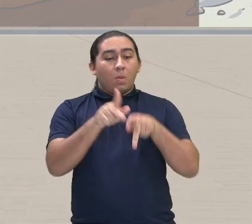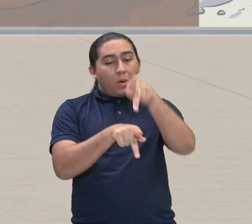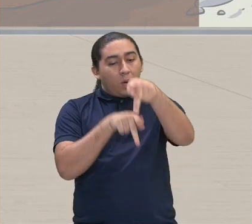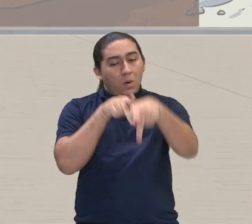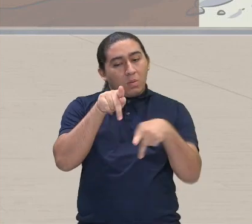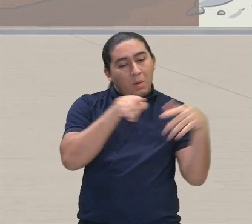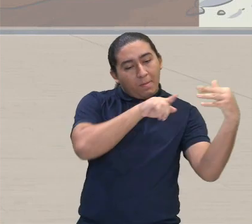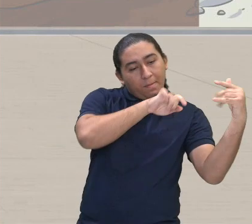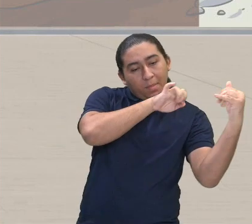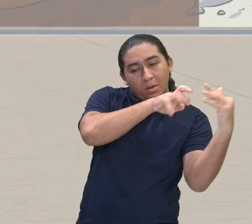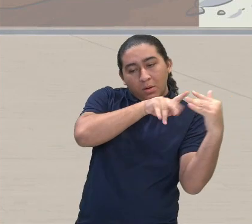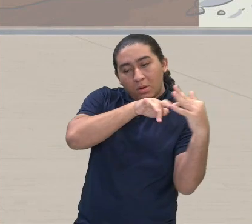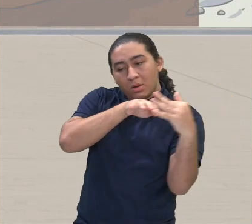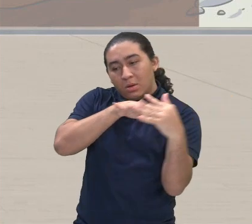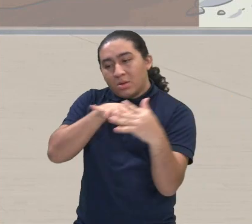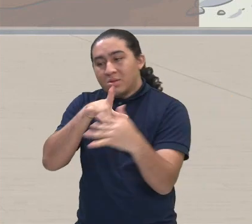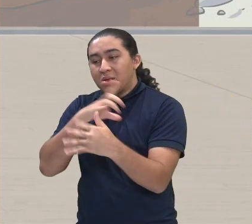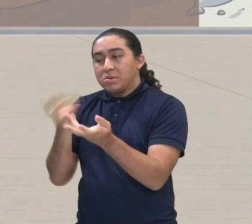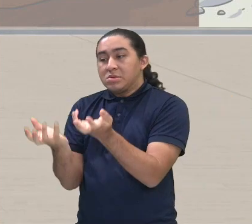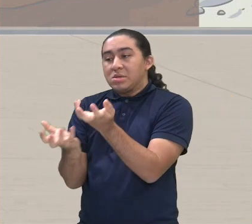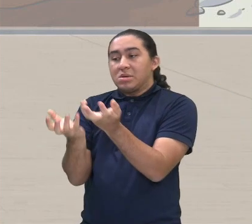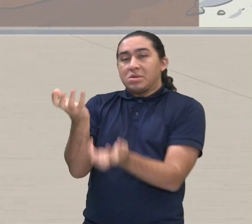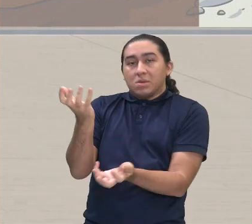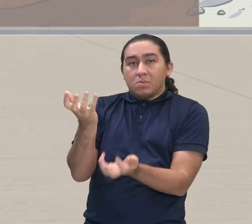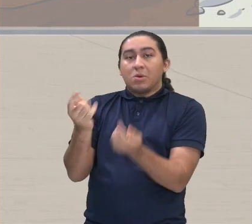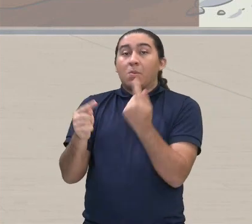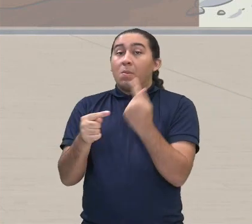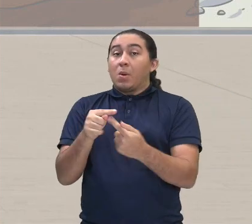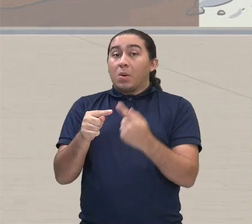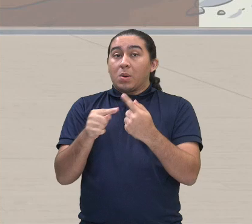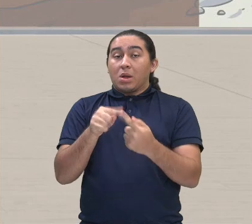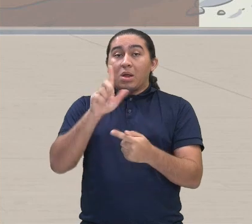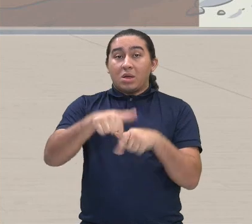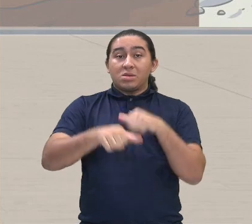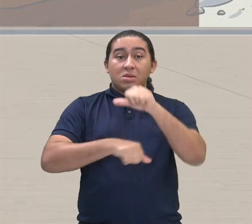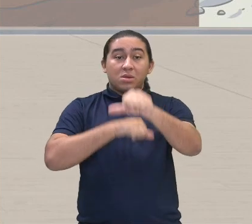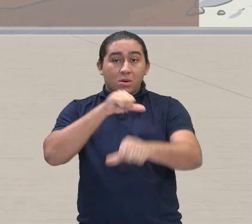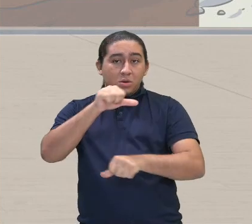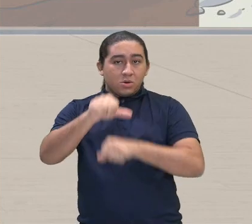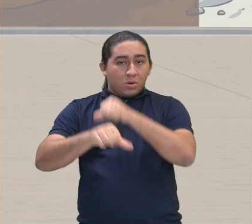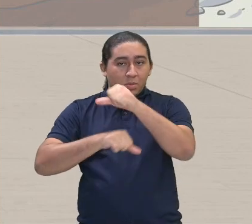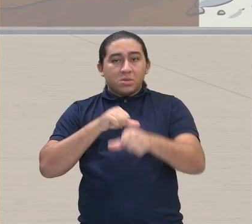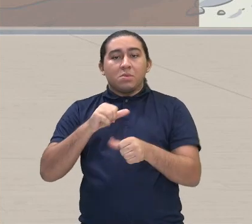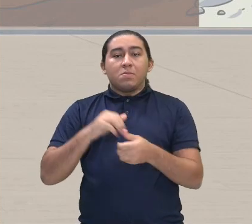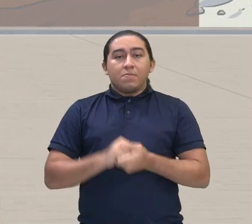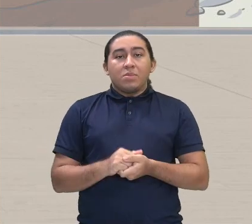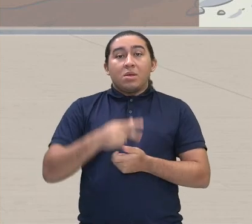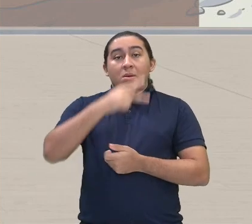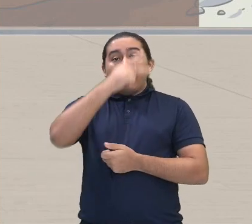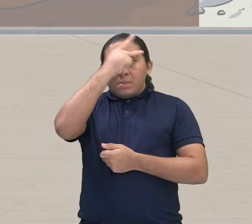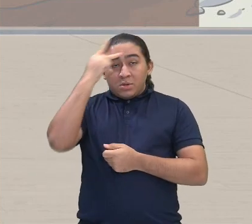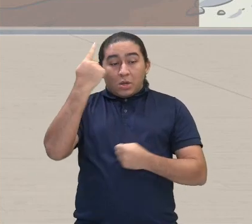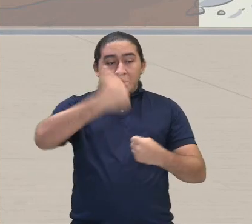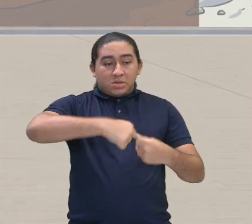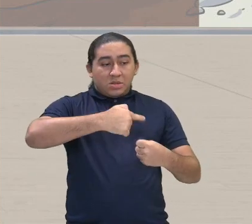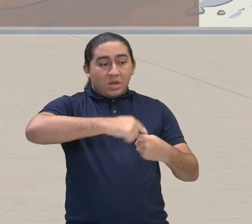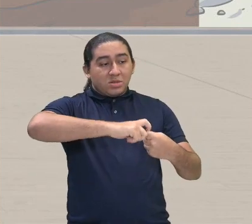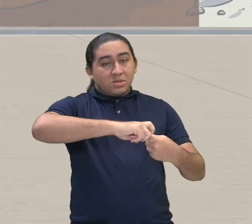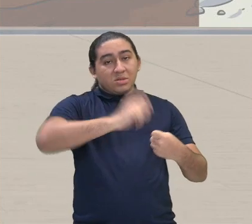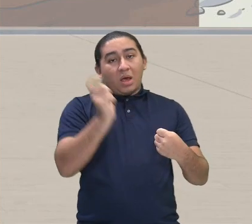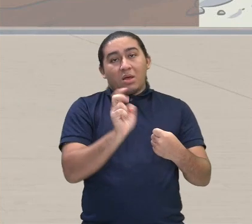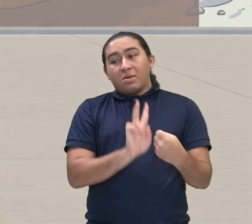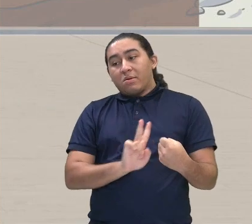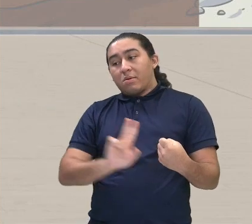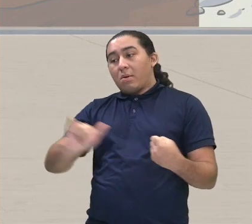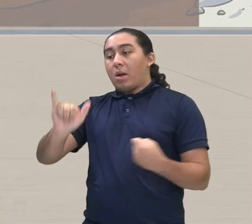essa instabilidade política e econômica por conta dessa mudança no fluxo de pessoas que saiu da cidade, foi para o campo, e